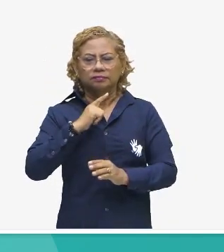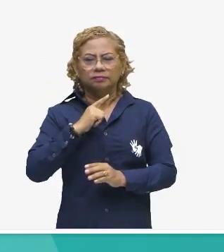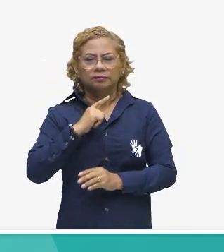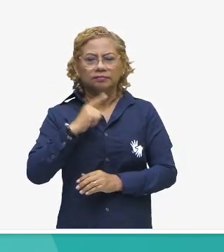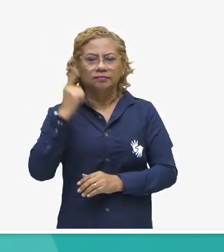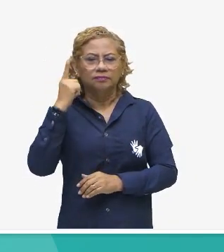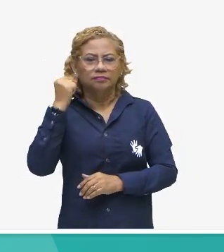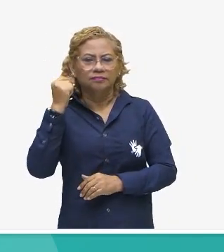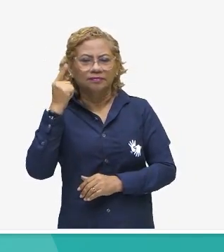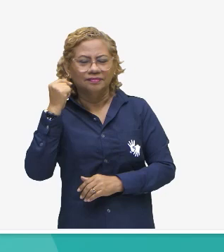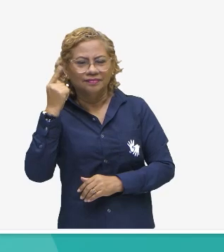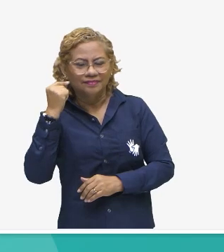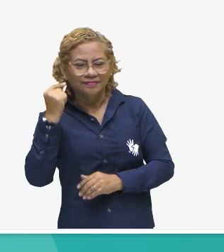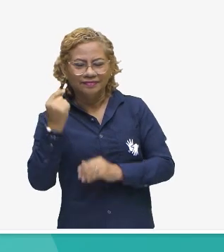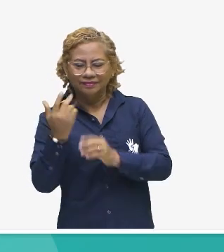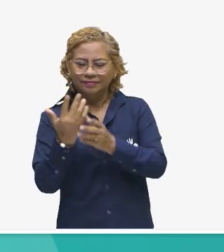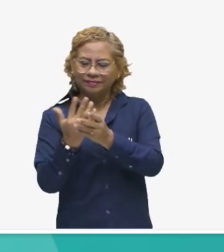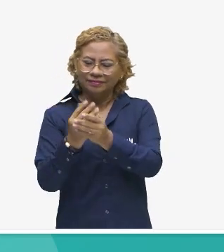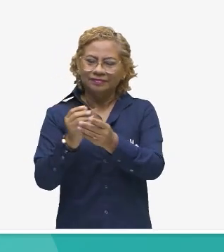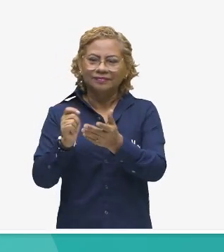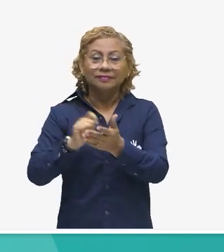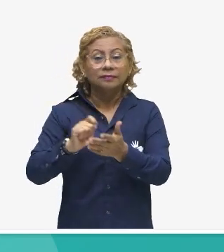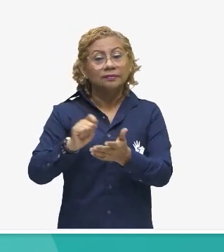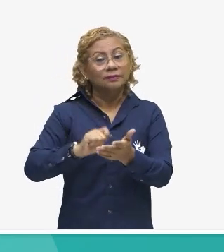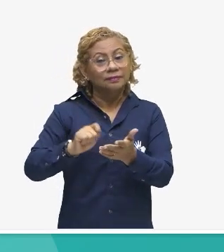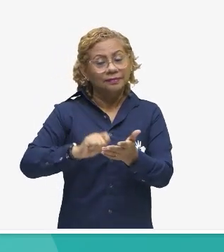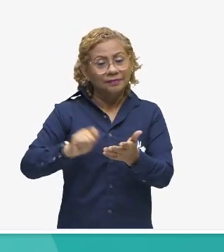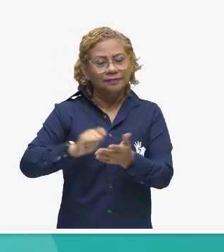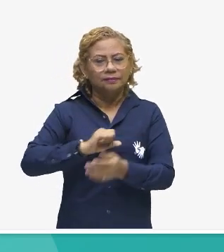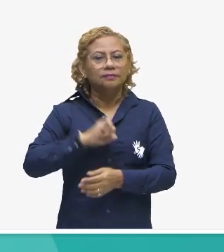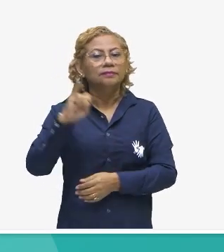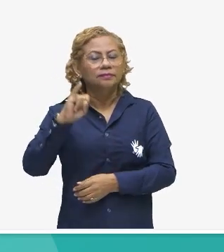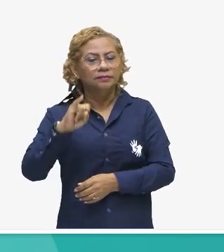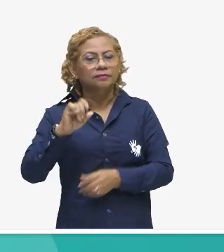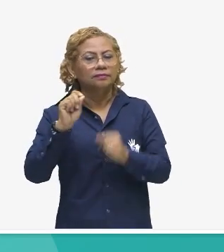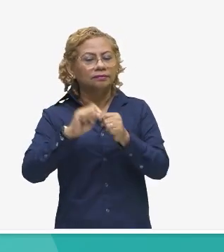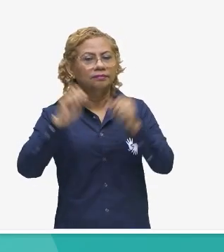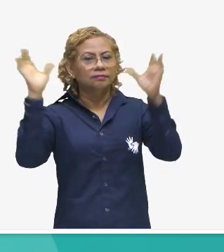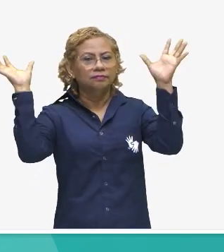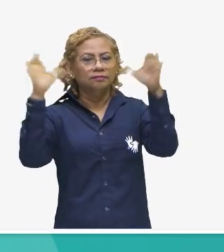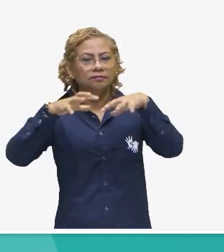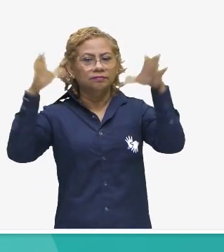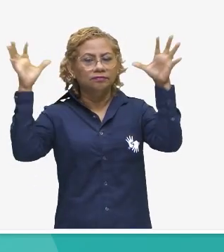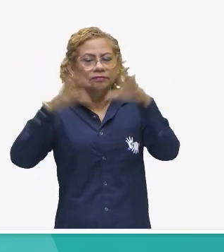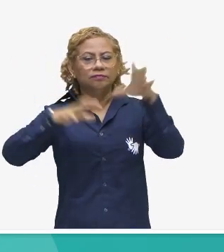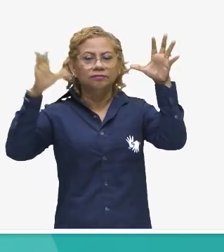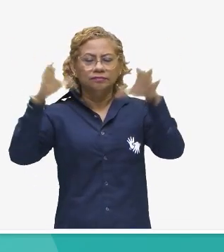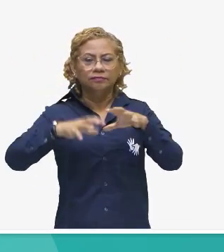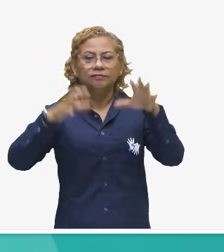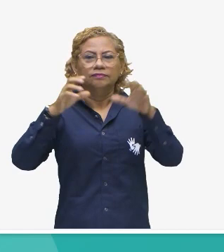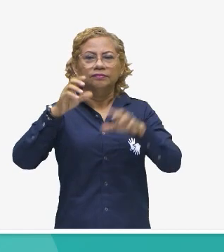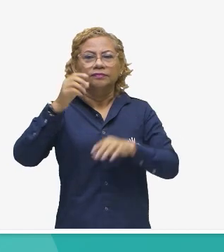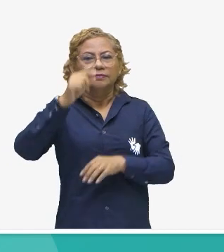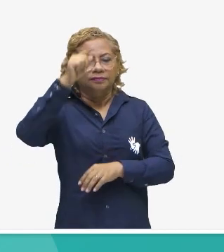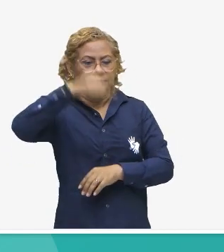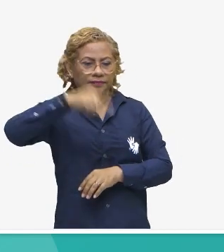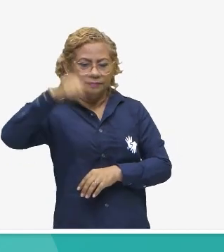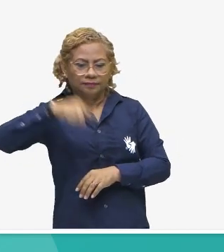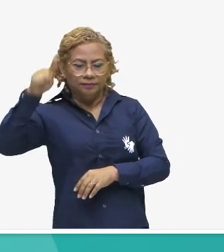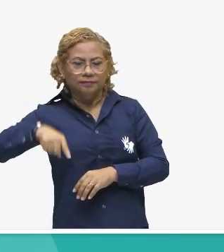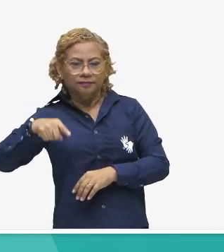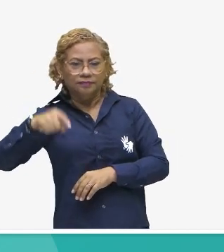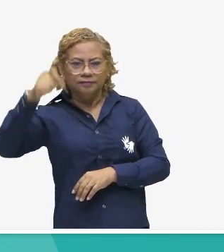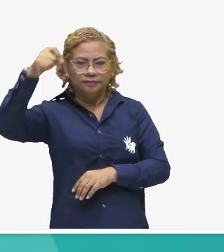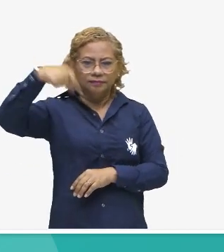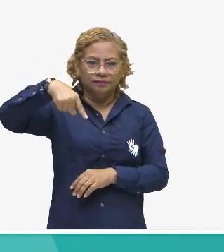uma luva. E se faço chover, com 2 riscos tenho um guarda-chuva. Se um pinguinho de tinta cai num